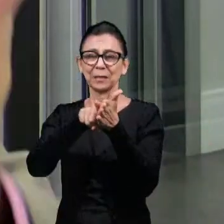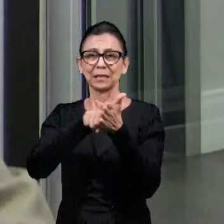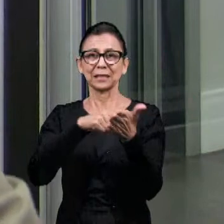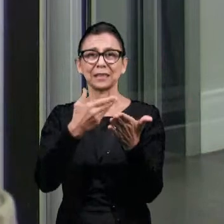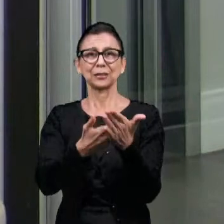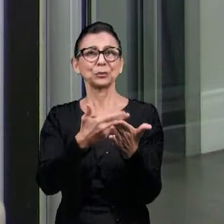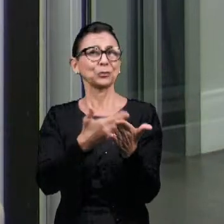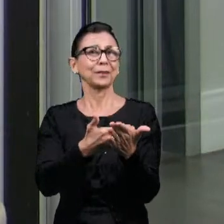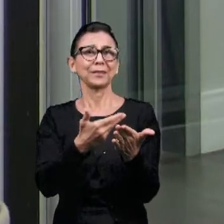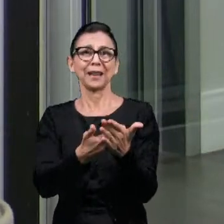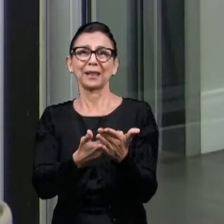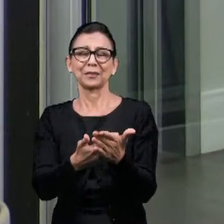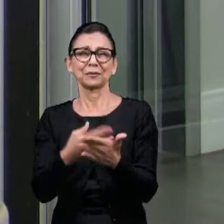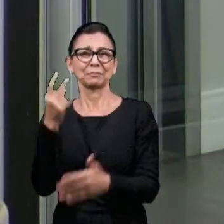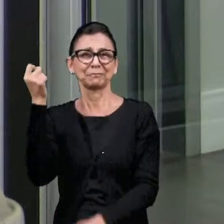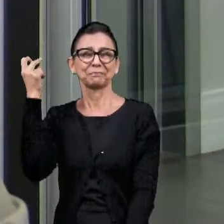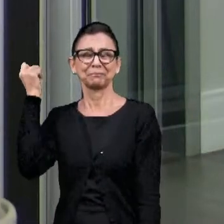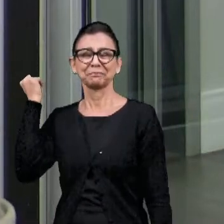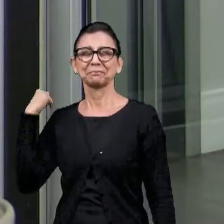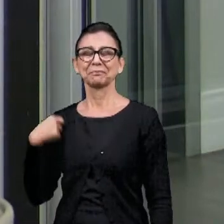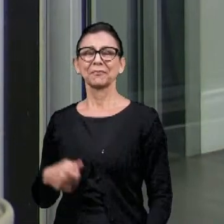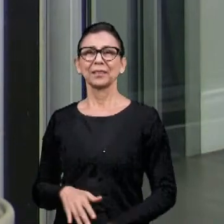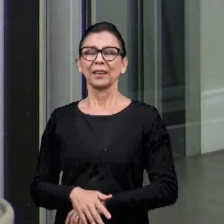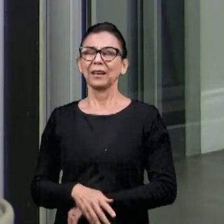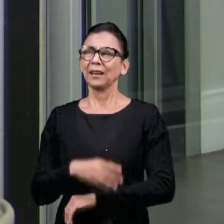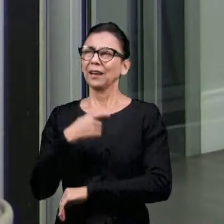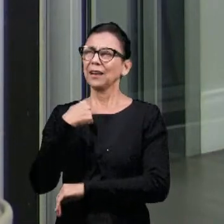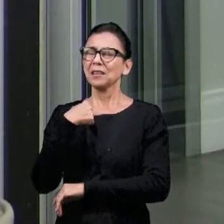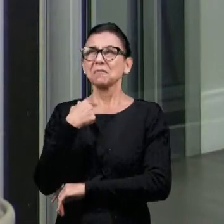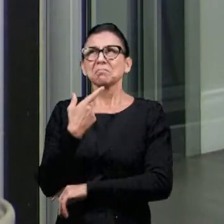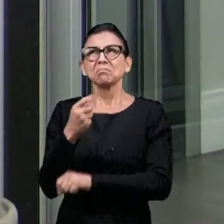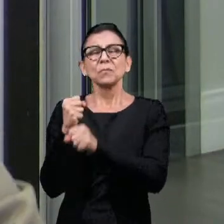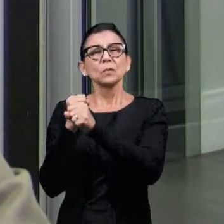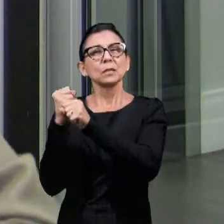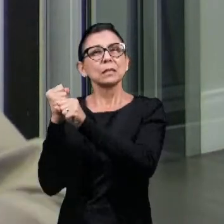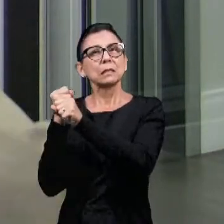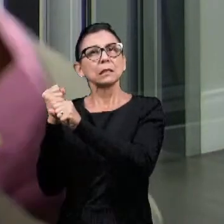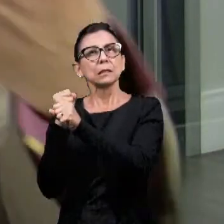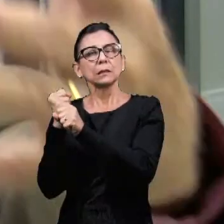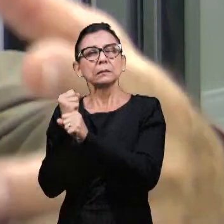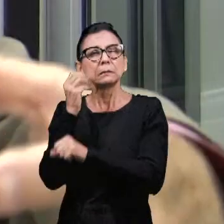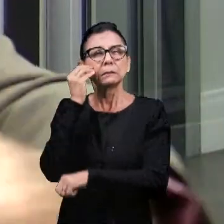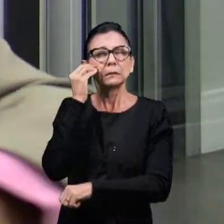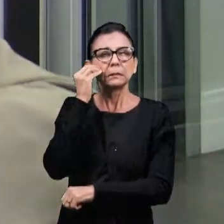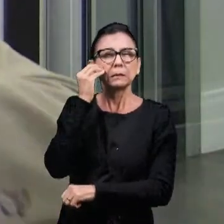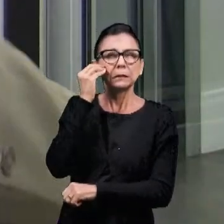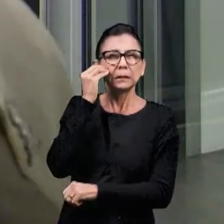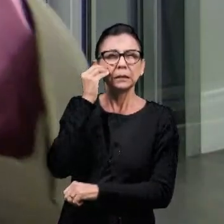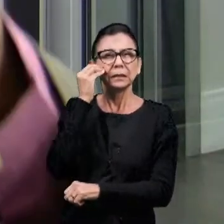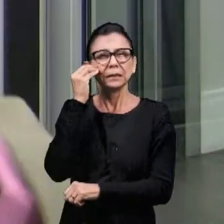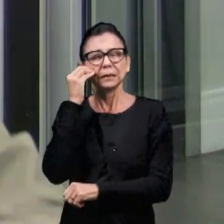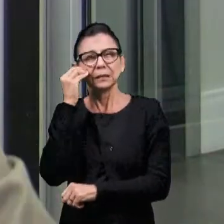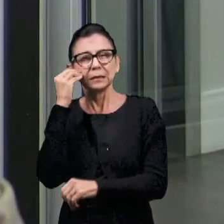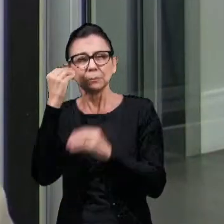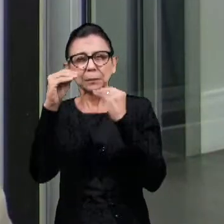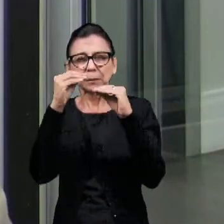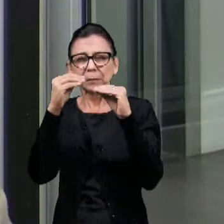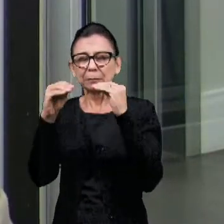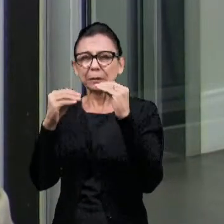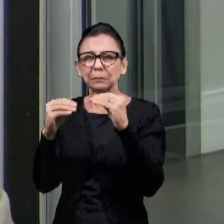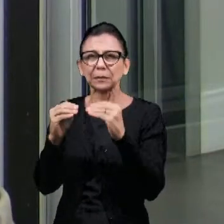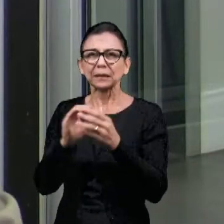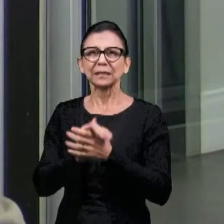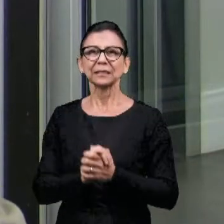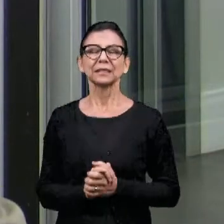lançado, estudado na época, né? Aí eu fiquei uns anos tentando implantar, aquela dificuldade.